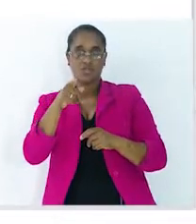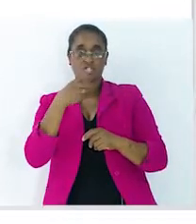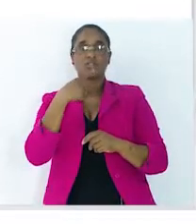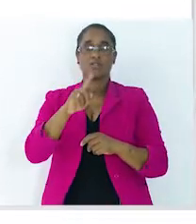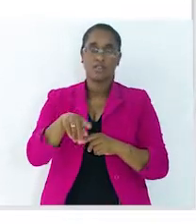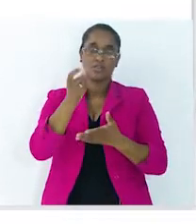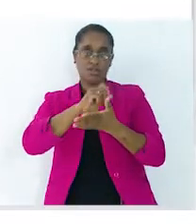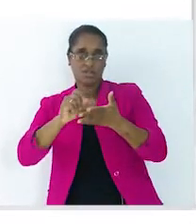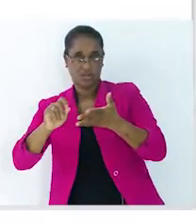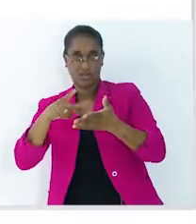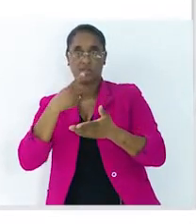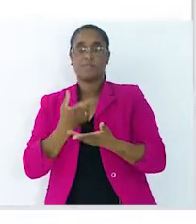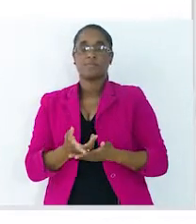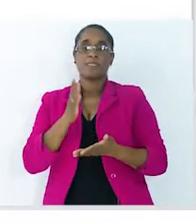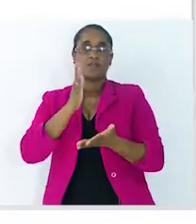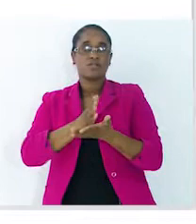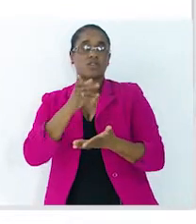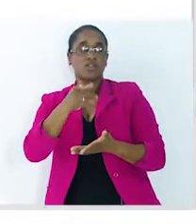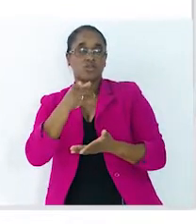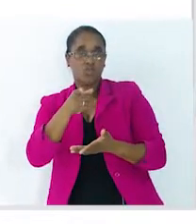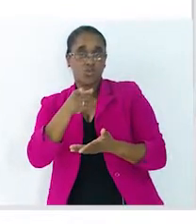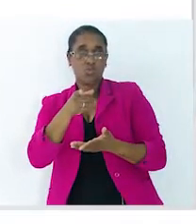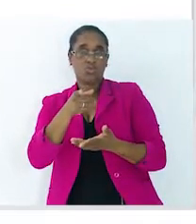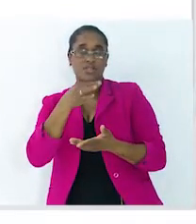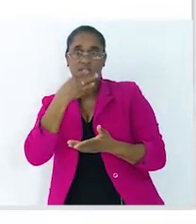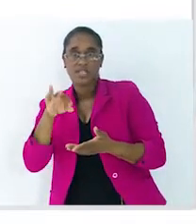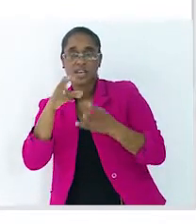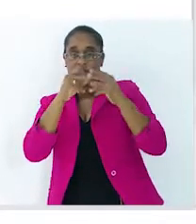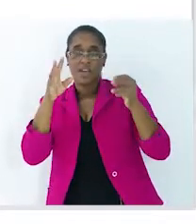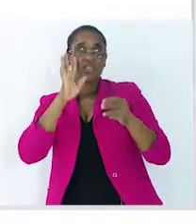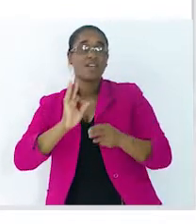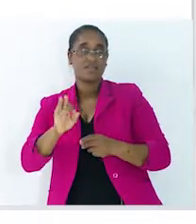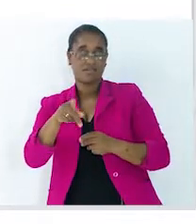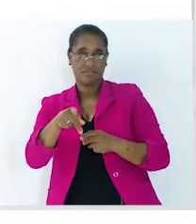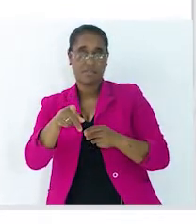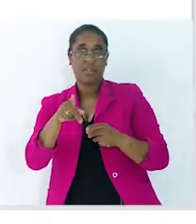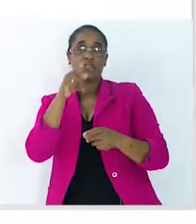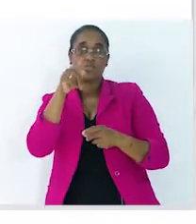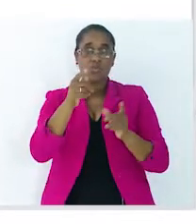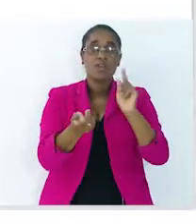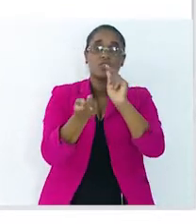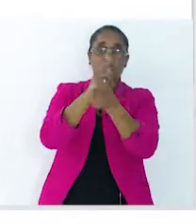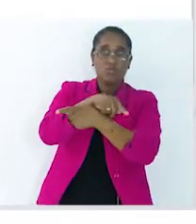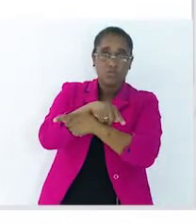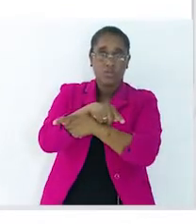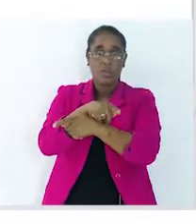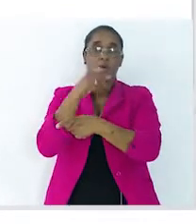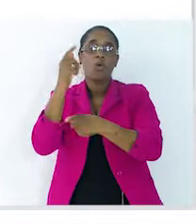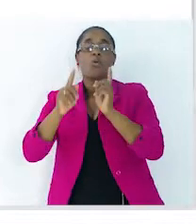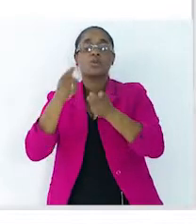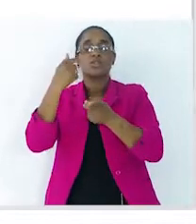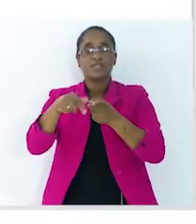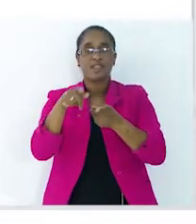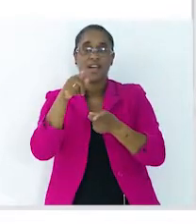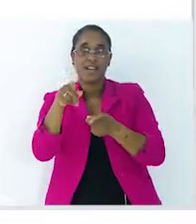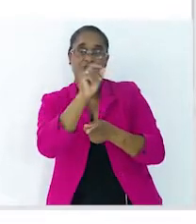a fazer outra vez. Só que em vez de tu deixares a frase assim, tu vais substituir o que está